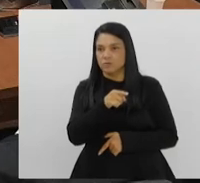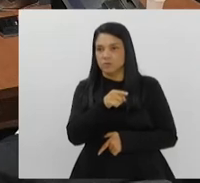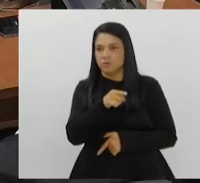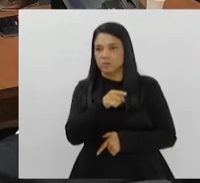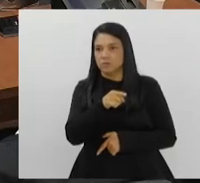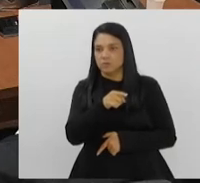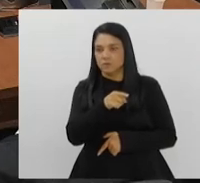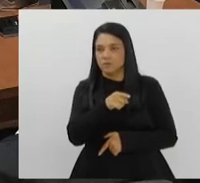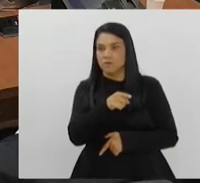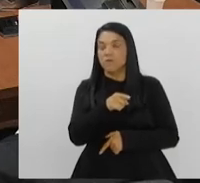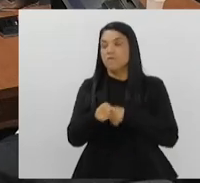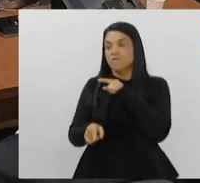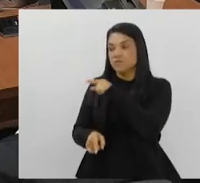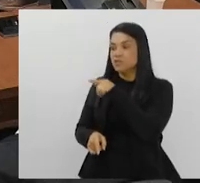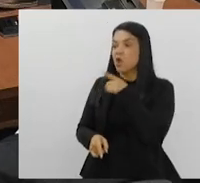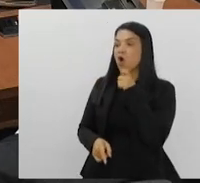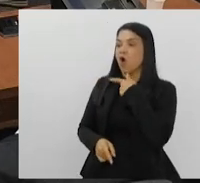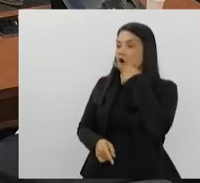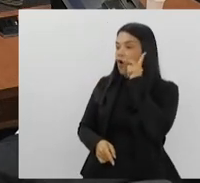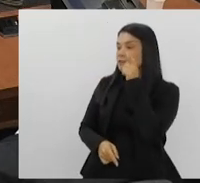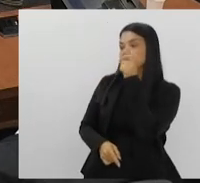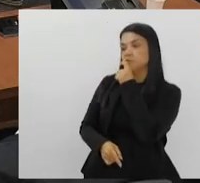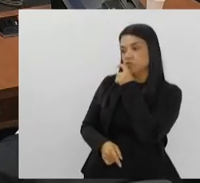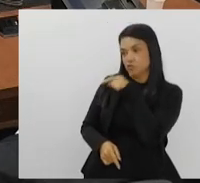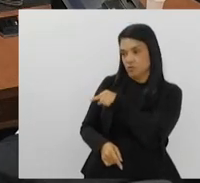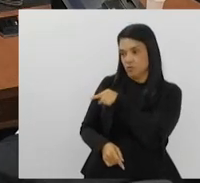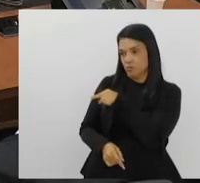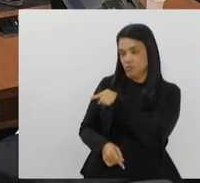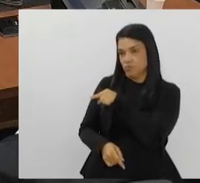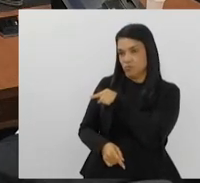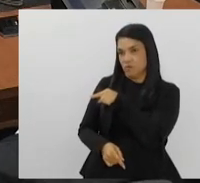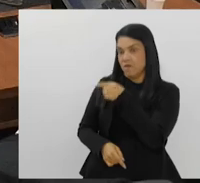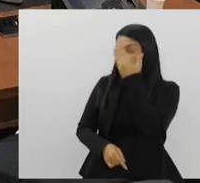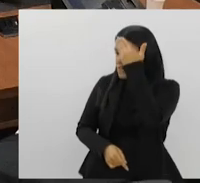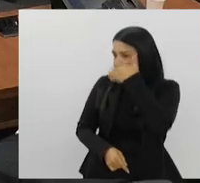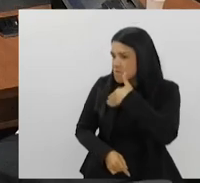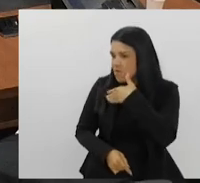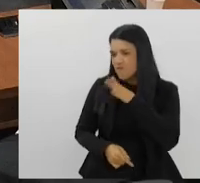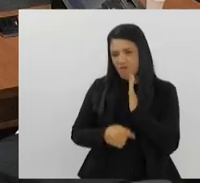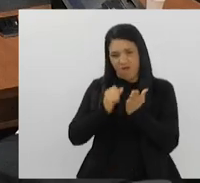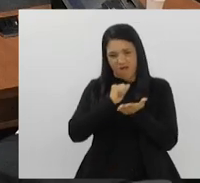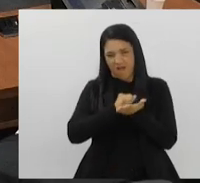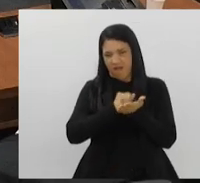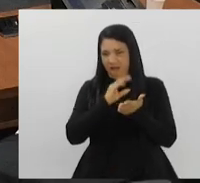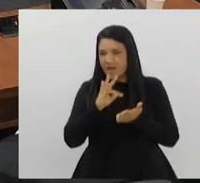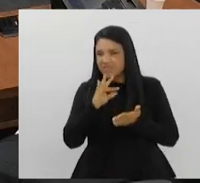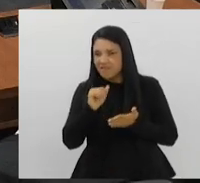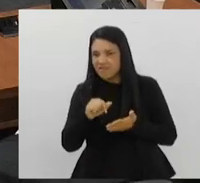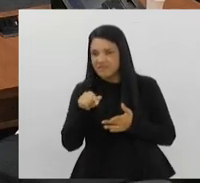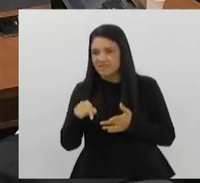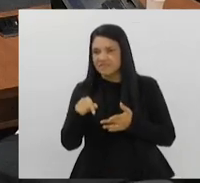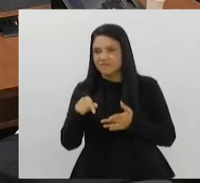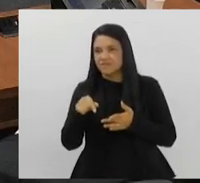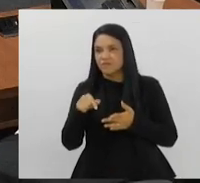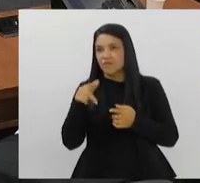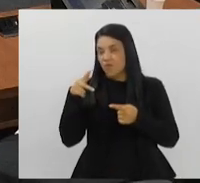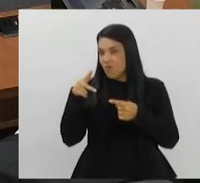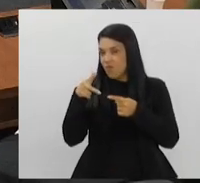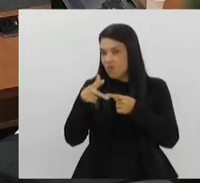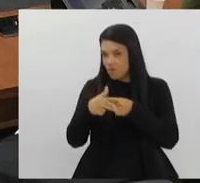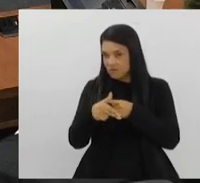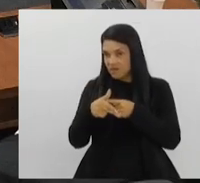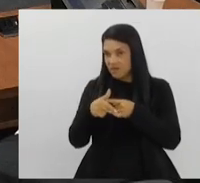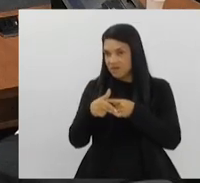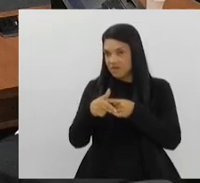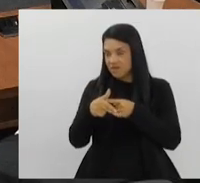Vossa senhor presidente, mentiu ontem, eu me permite a falar, ata, me permite, a o senhor não provou bulhufas nenhuma. Eu vou cortar, senhor presidente, eu vou terminar, só ele